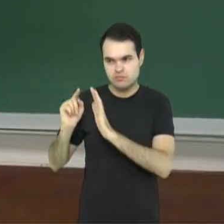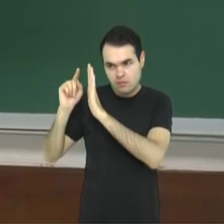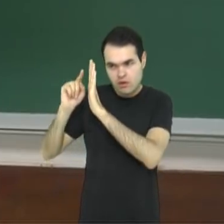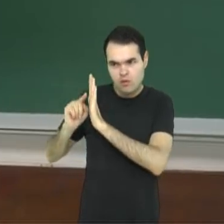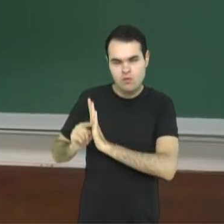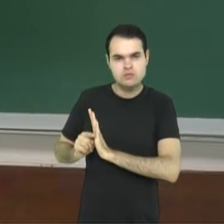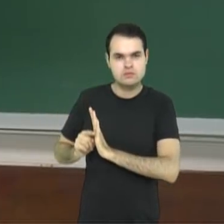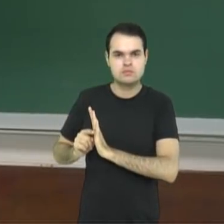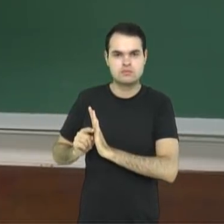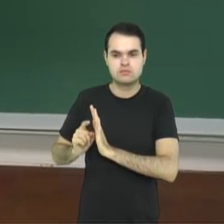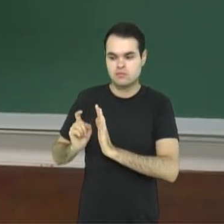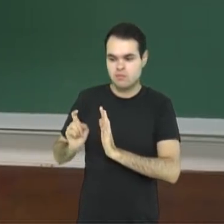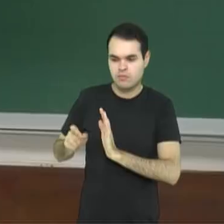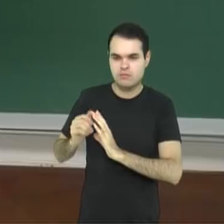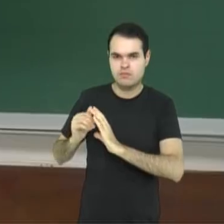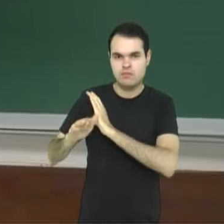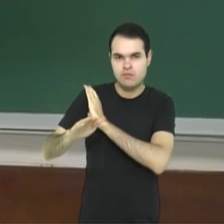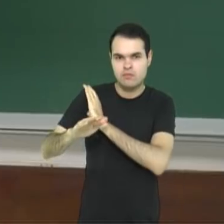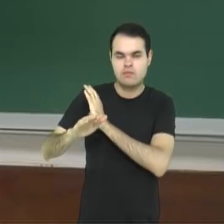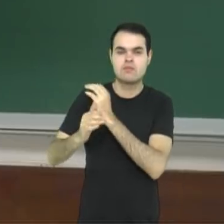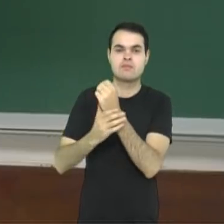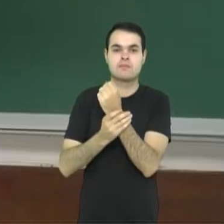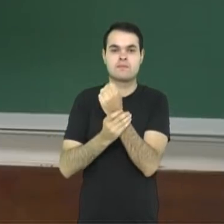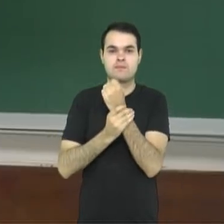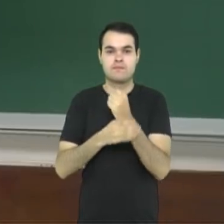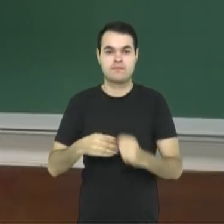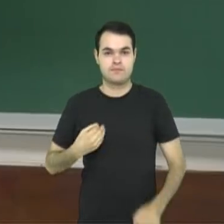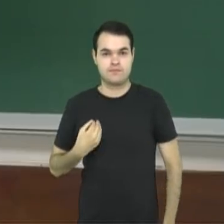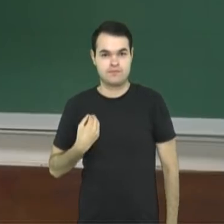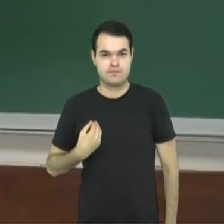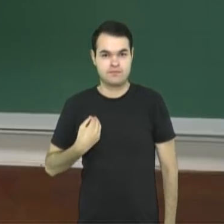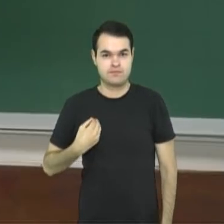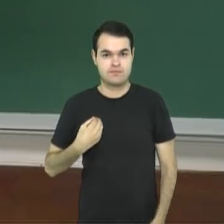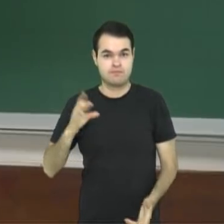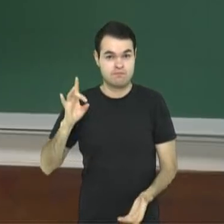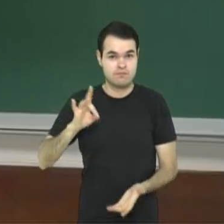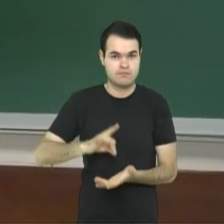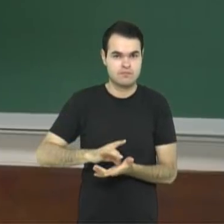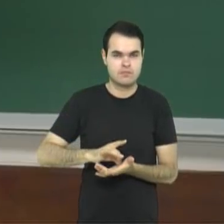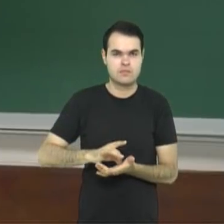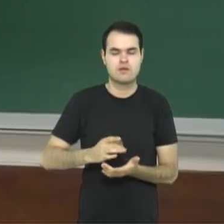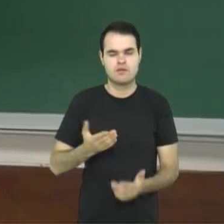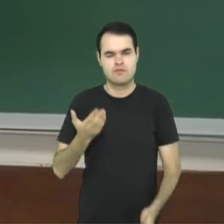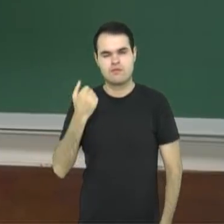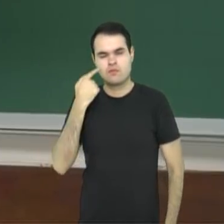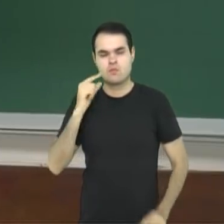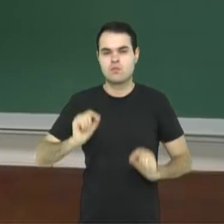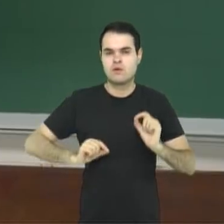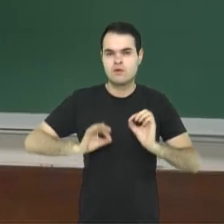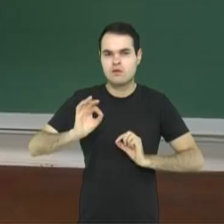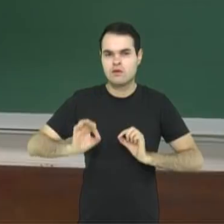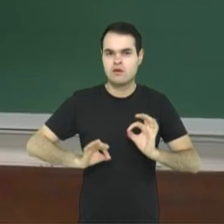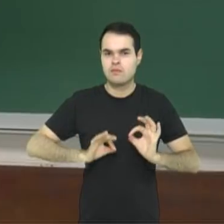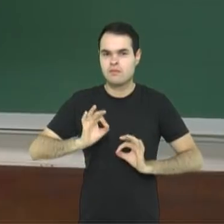e clicar no link para validar a presença, certo? Vamos ver o que nós preparamos para a nossa aula de